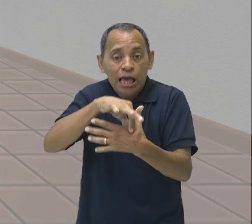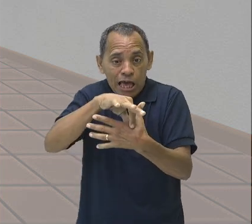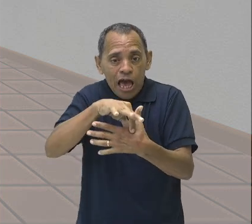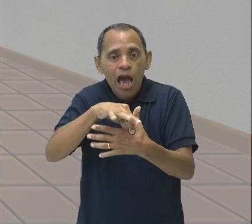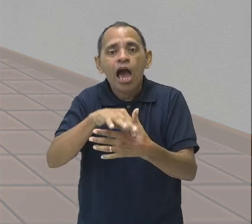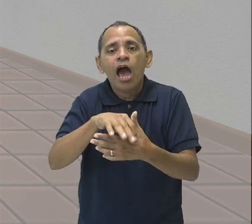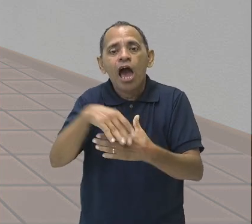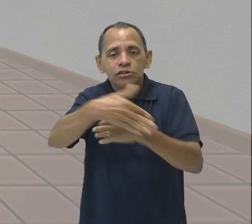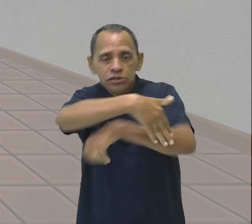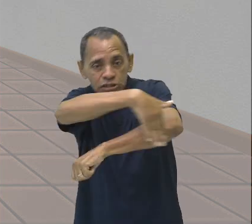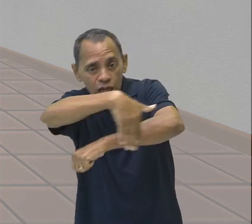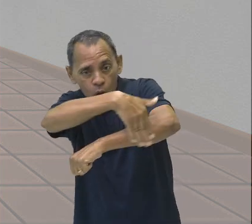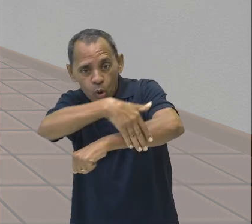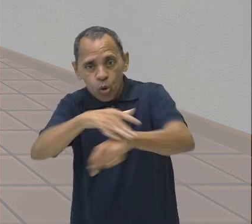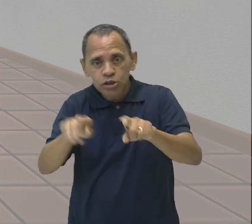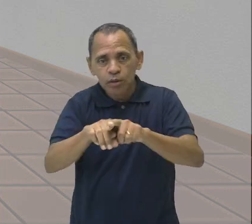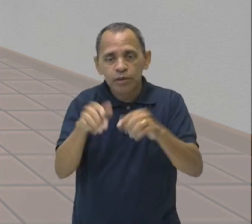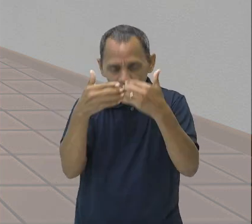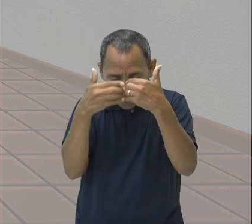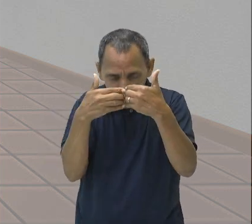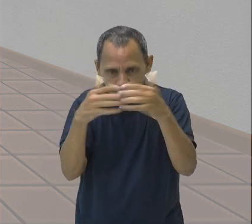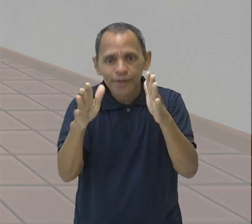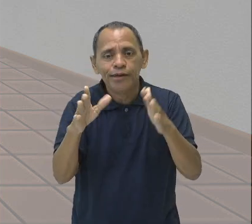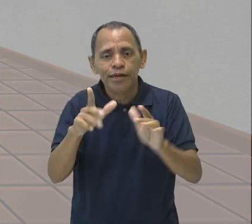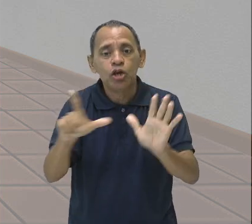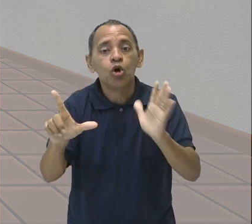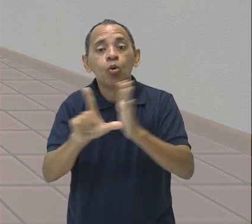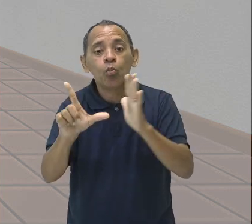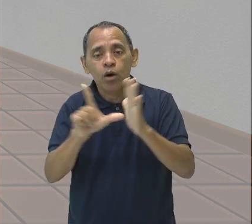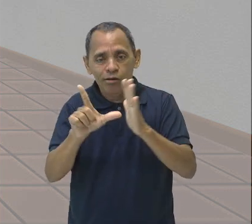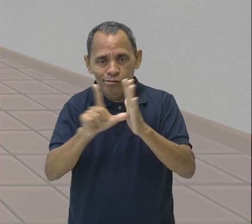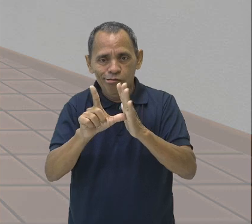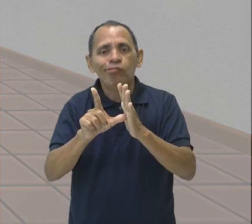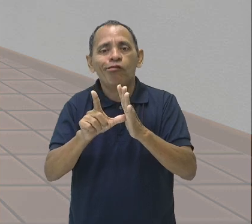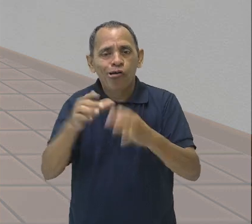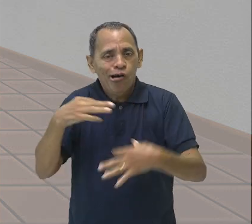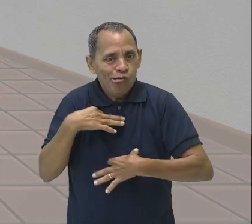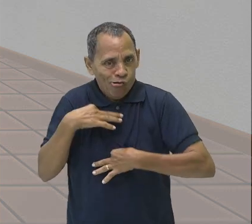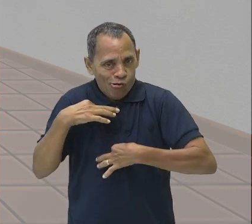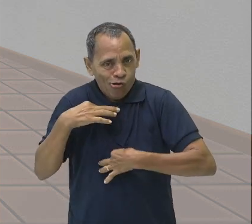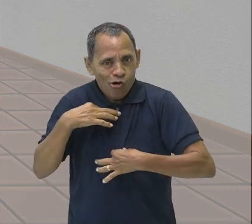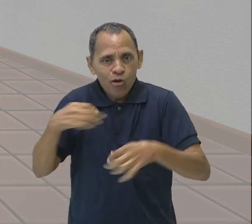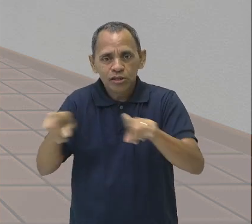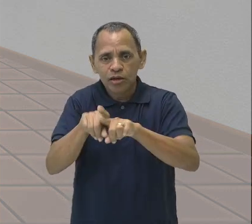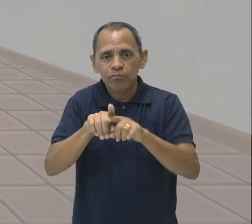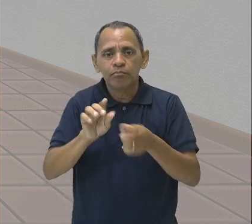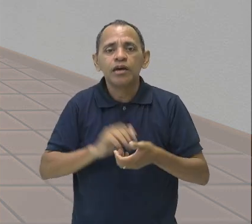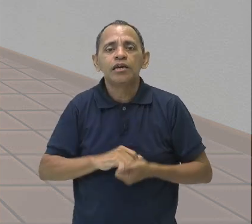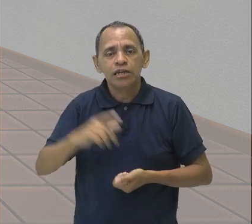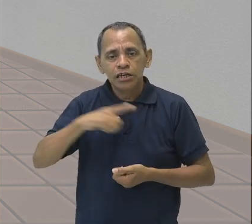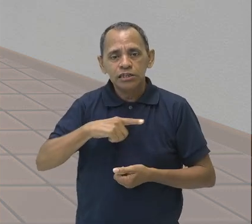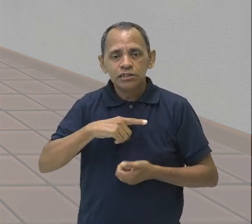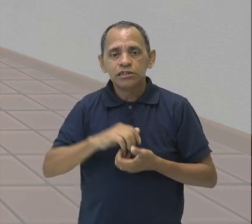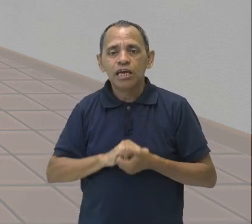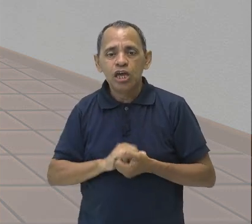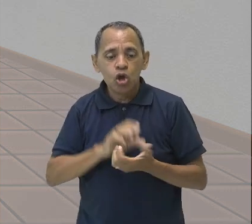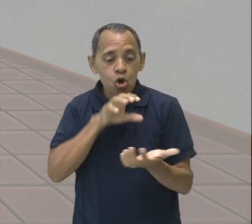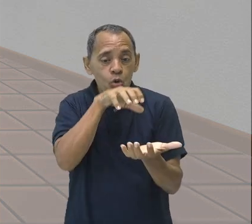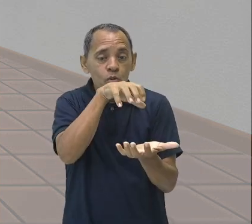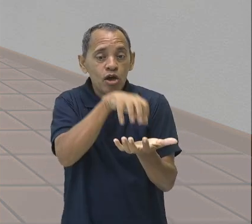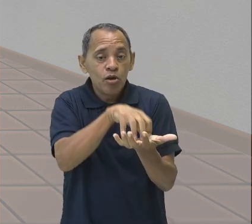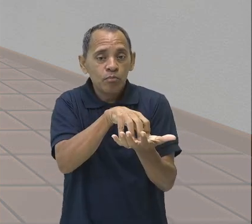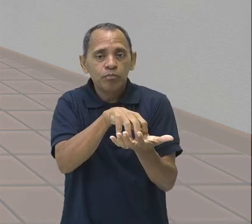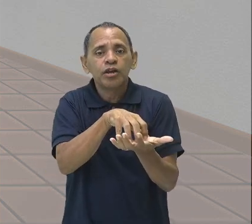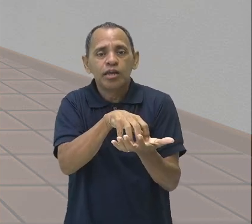uma pequena loja de roupas, né, um brechó, enfim. Pega uma franquia de lanchonete, qualquer uma dessas atividades, uma